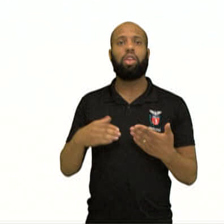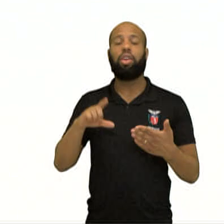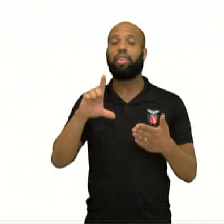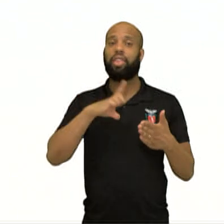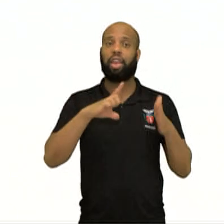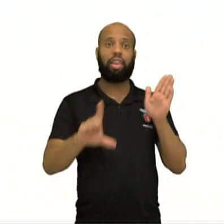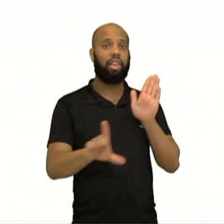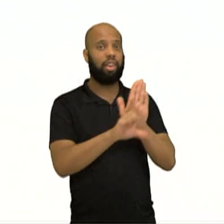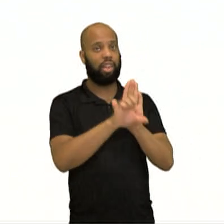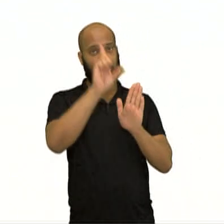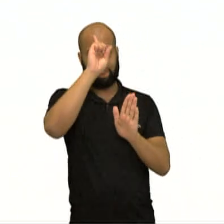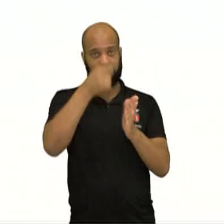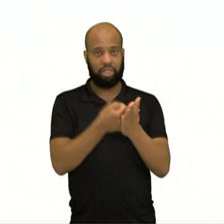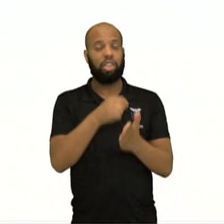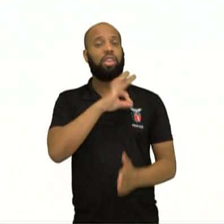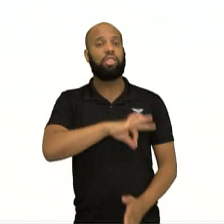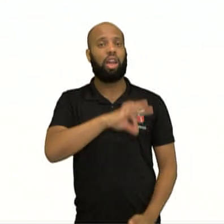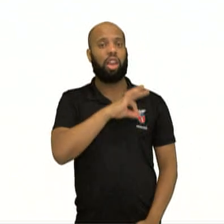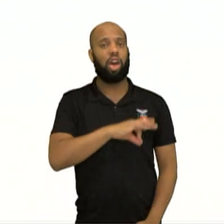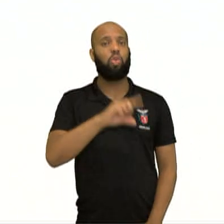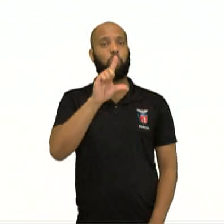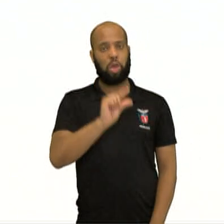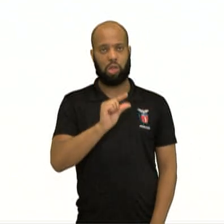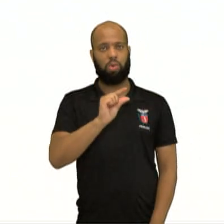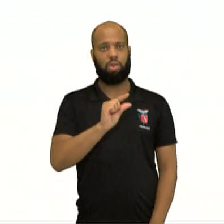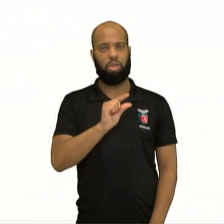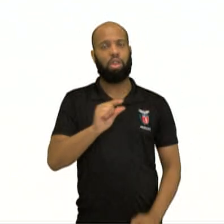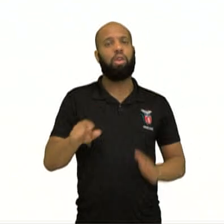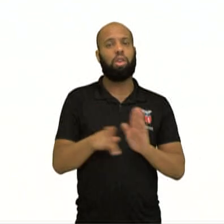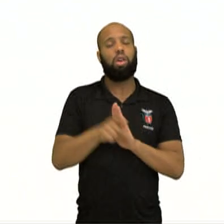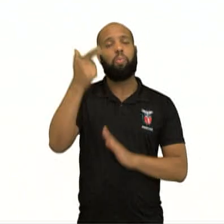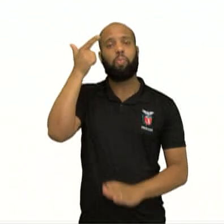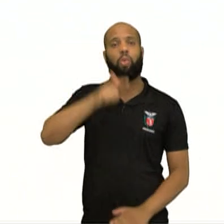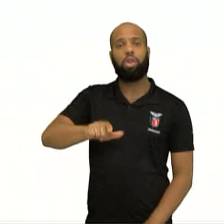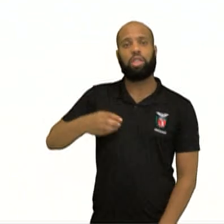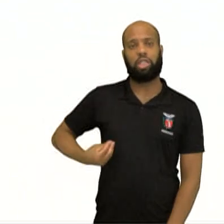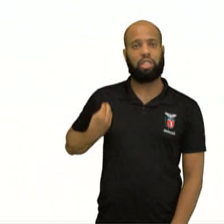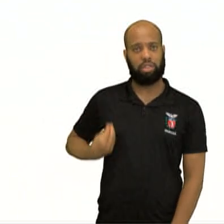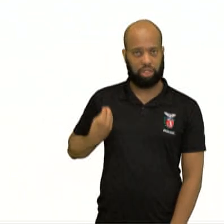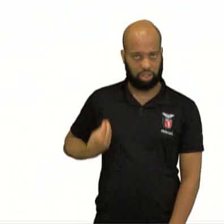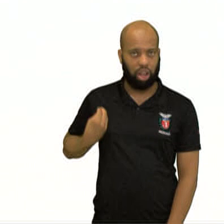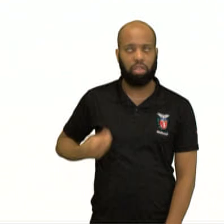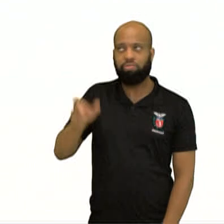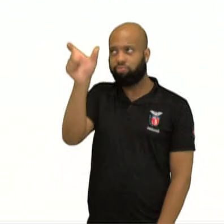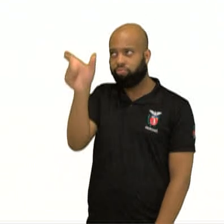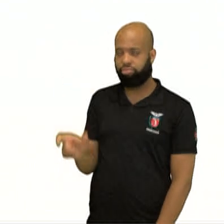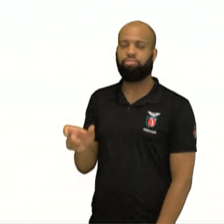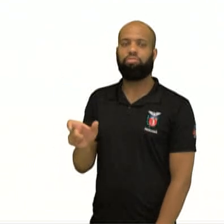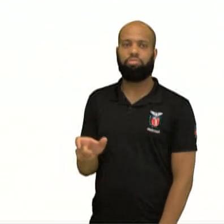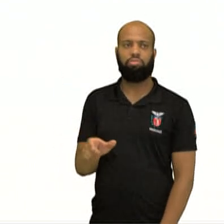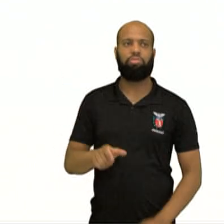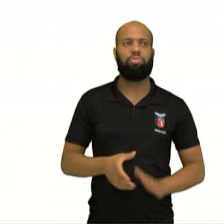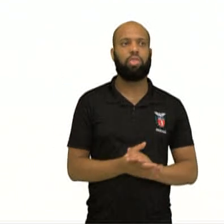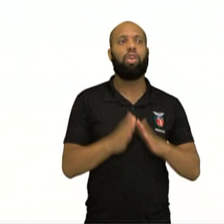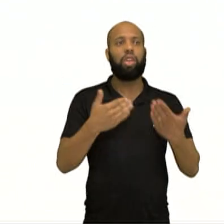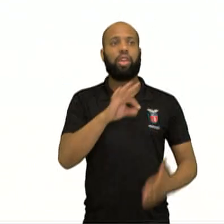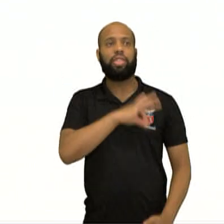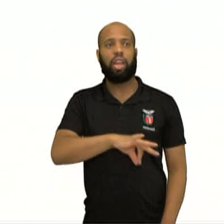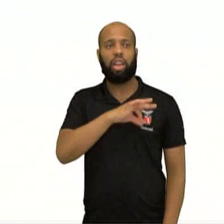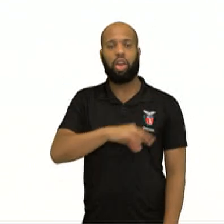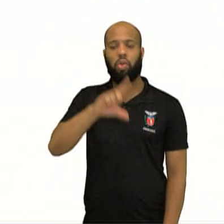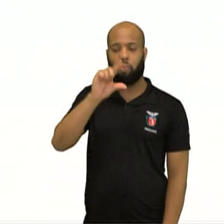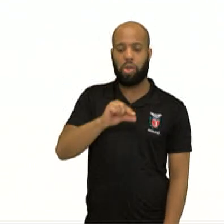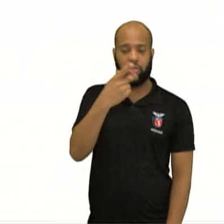estabelecido por lei. Então é o mínimo necessário para que uma pessoa consiga sobreviver. Salário mínimo. O salário mínimo